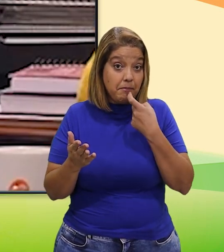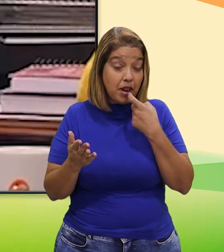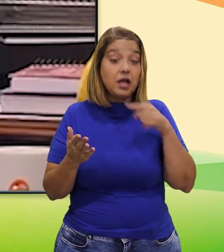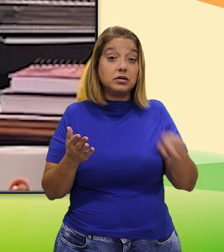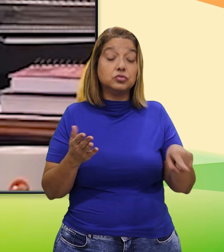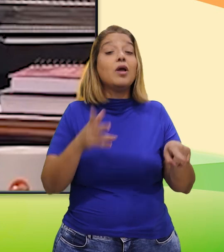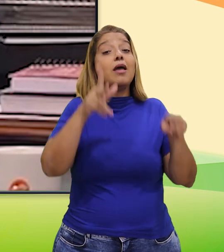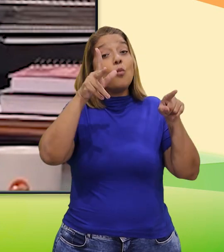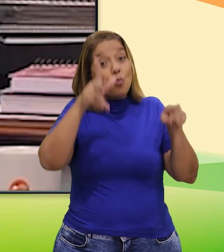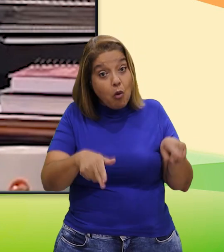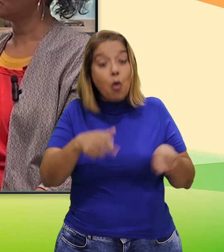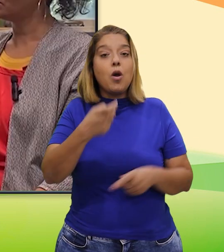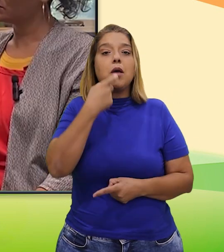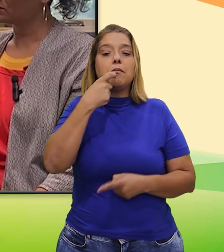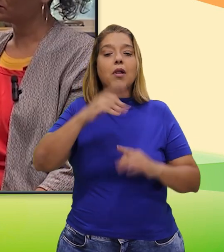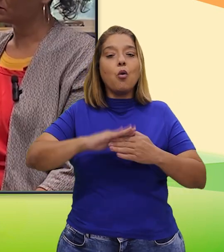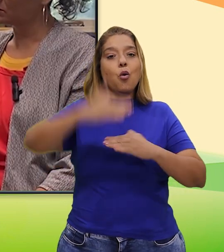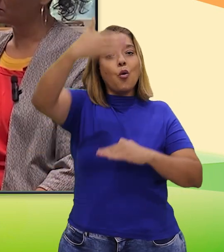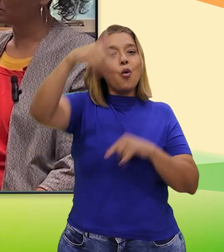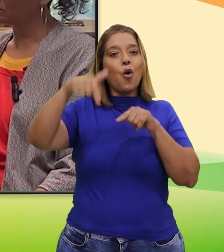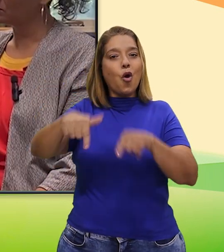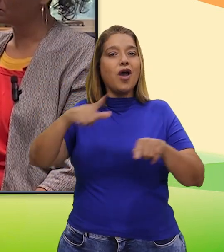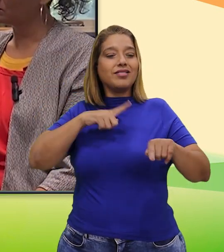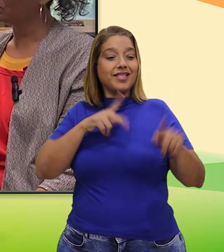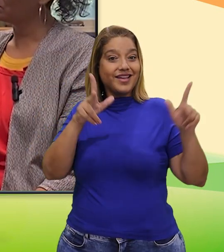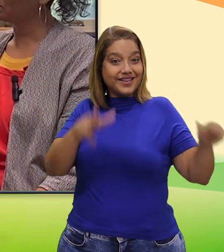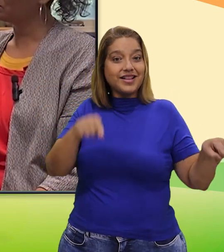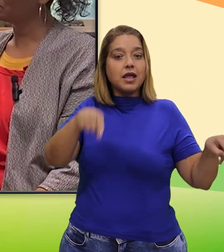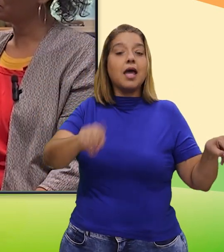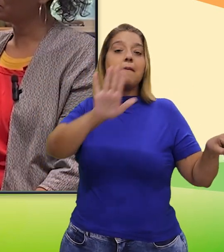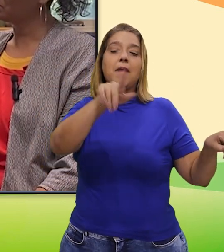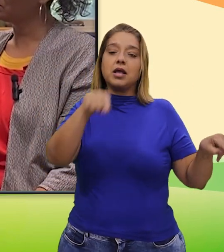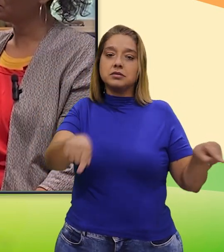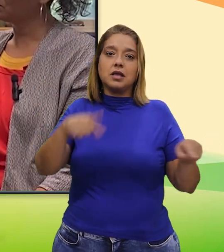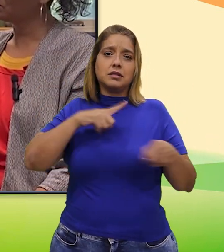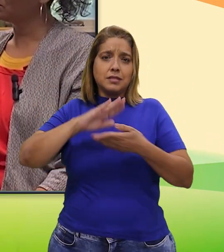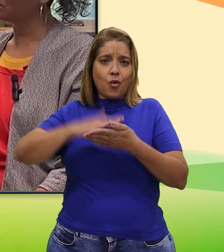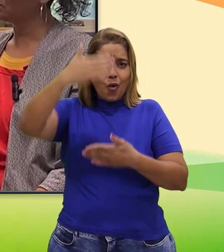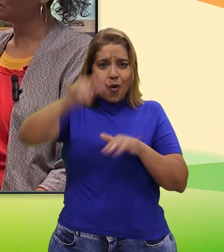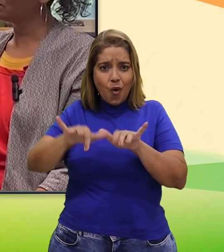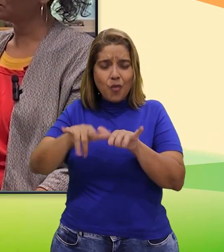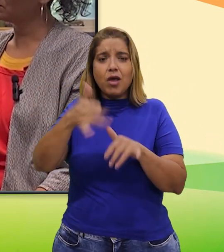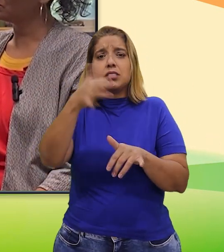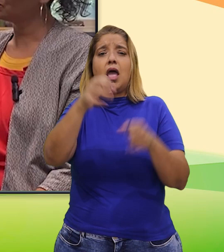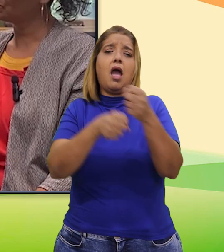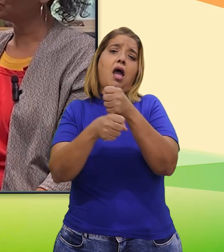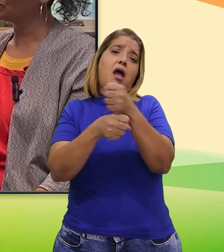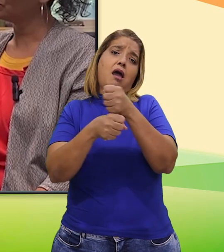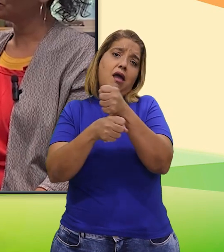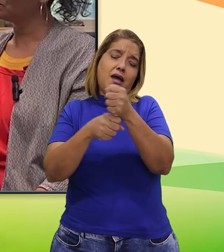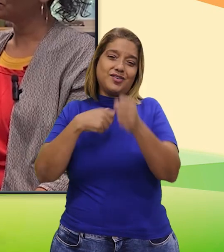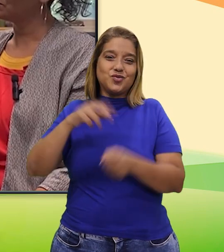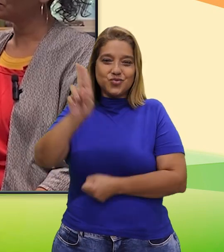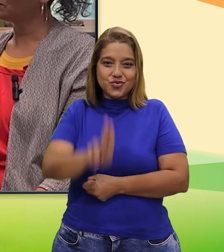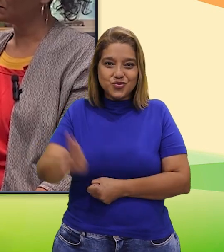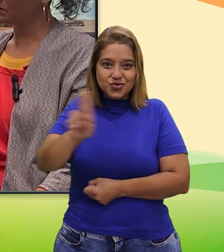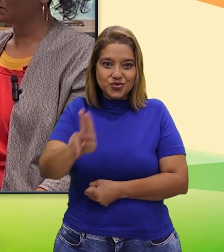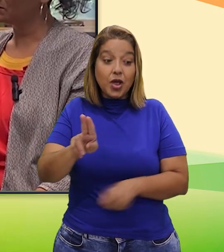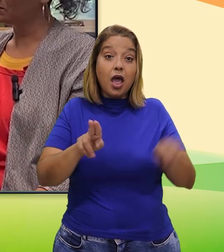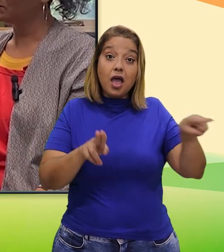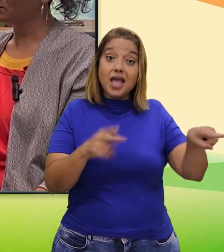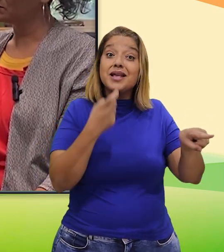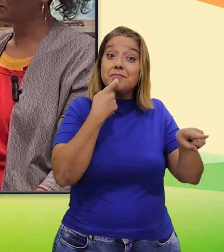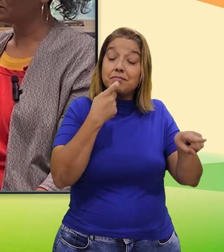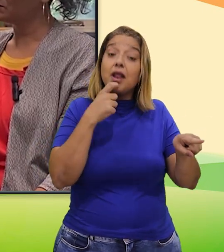exemplo, isso aqui é um plástico, que é o mesmo plástico desse computador, só que esse computador tem mais de 10 anos. Este